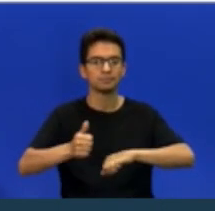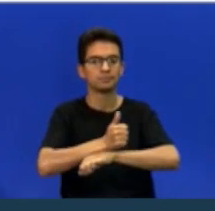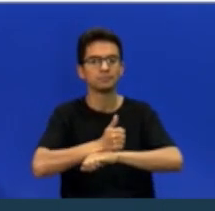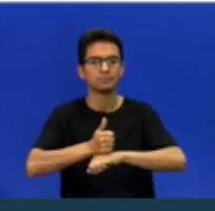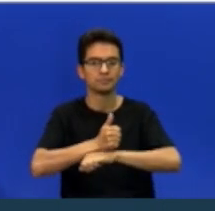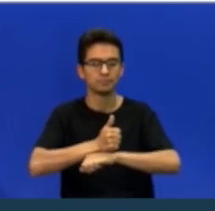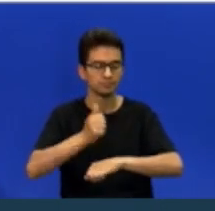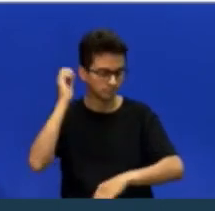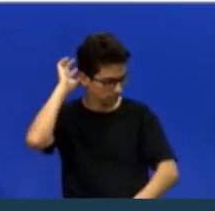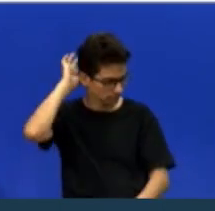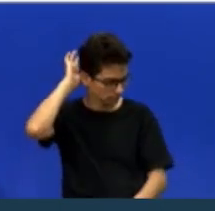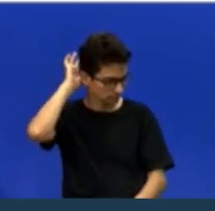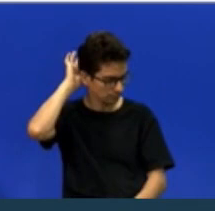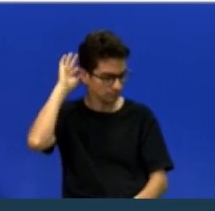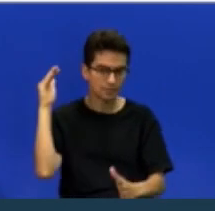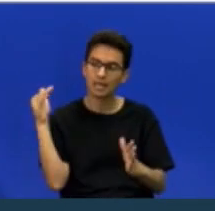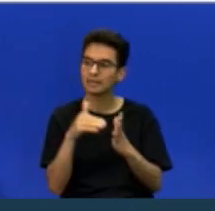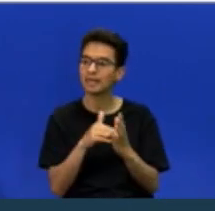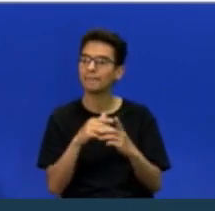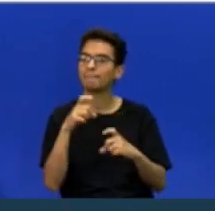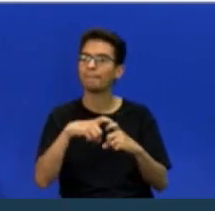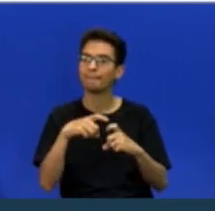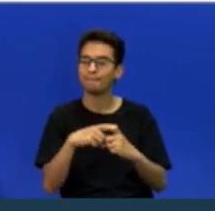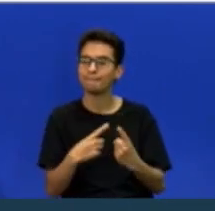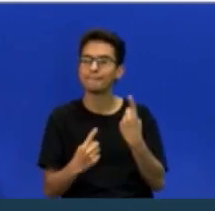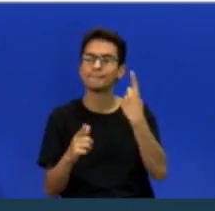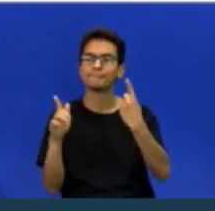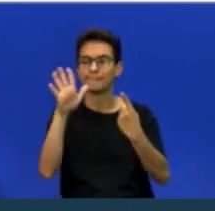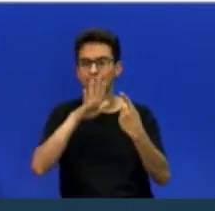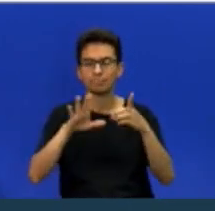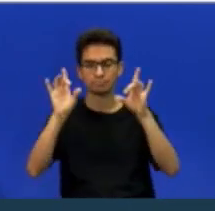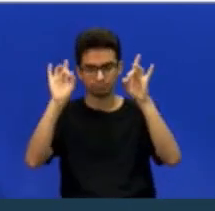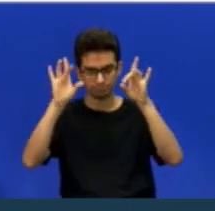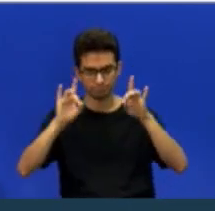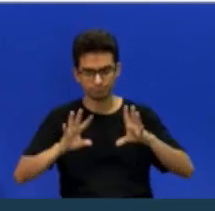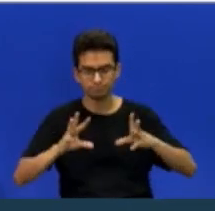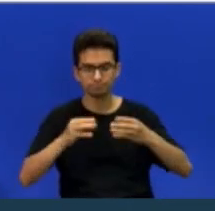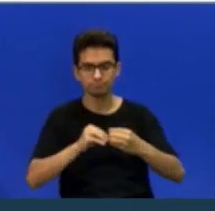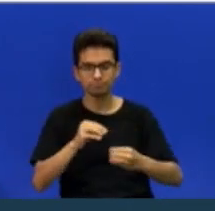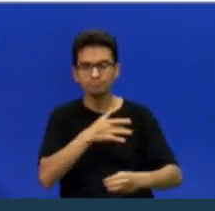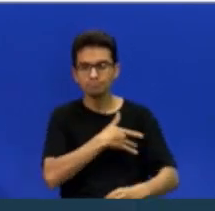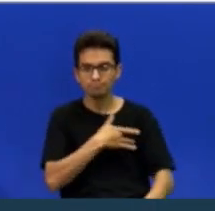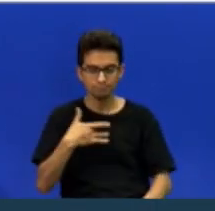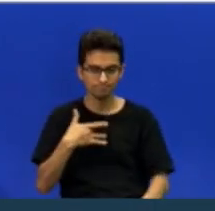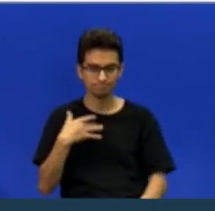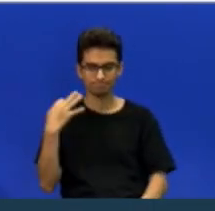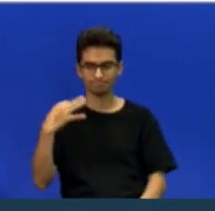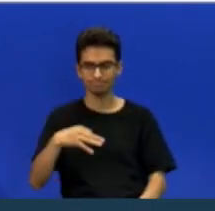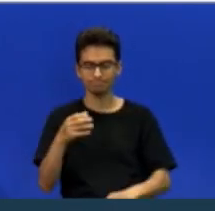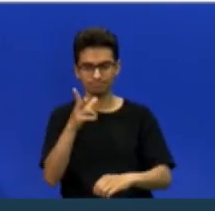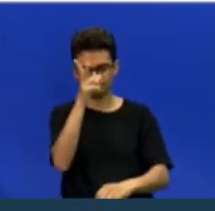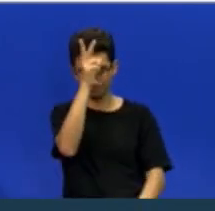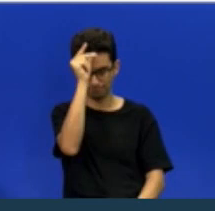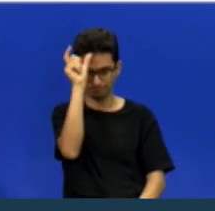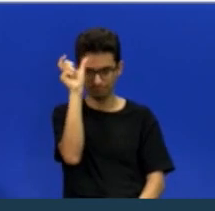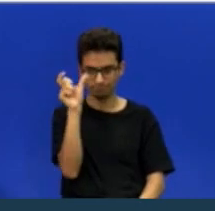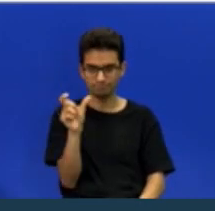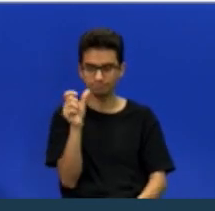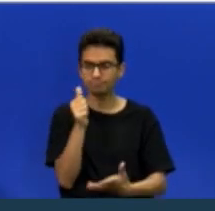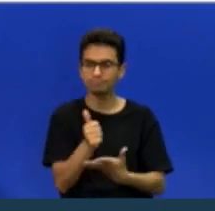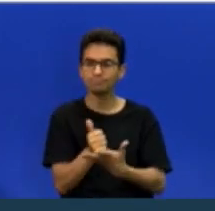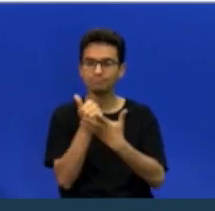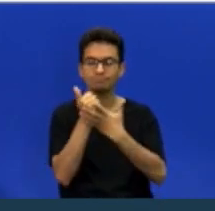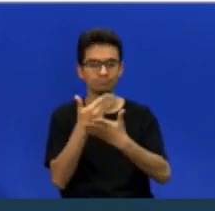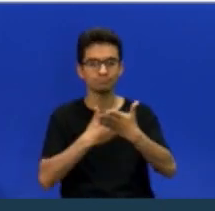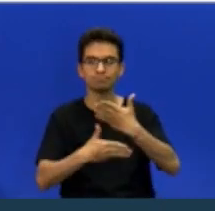né? Composta por, no mínimo, um médico, generalista ou especialista em saúde da família, um enfermeiro, um auxiliar